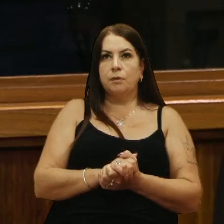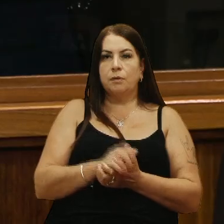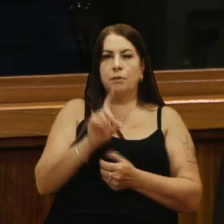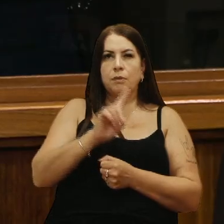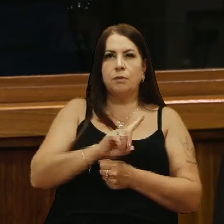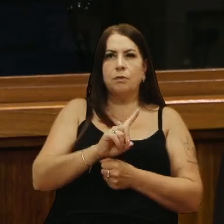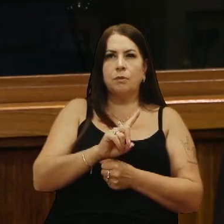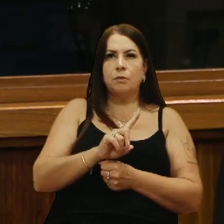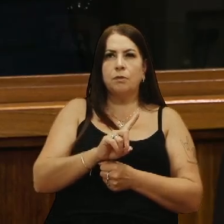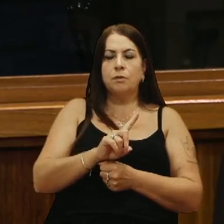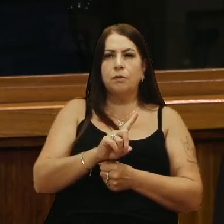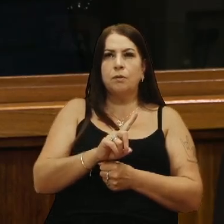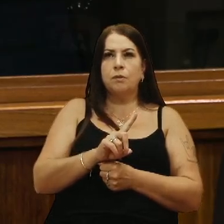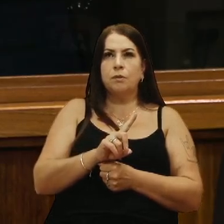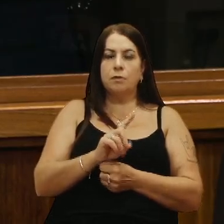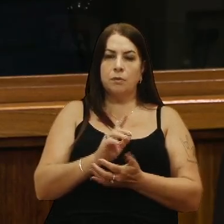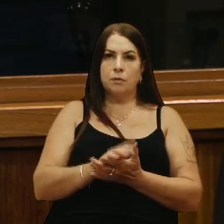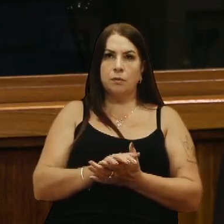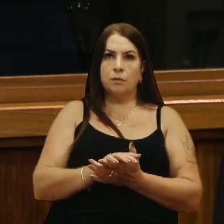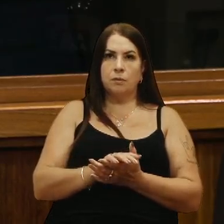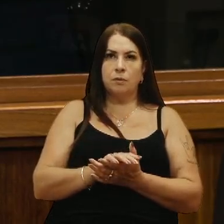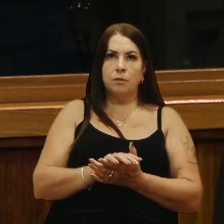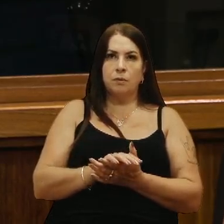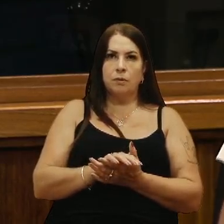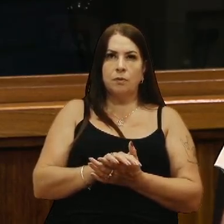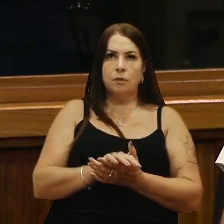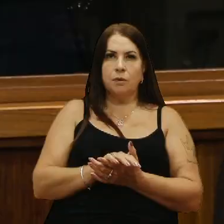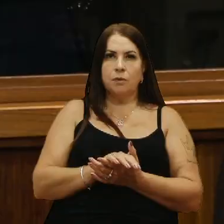agora foi